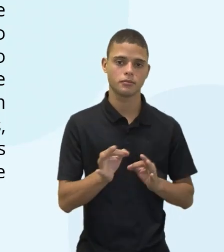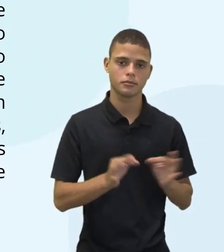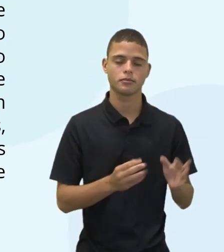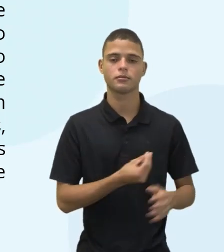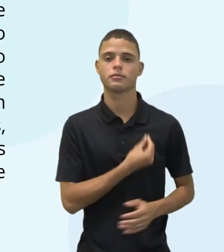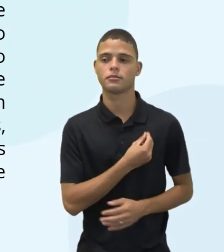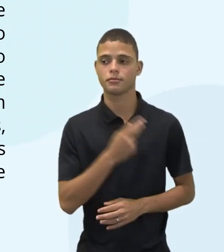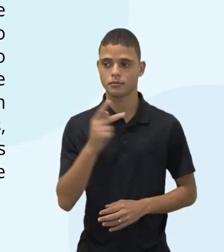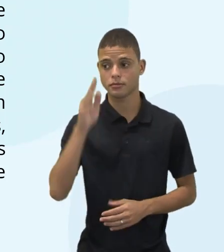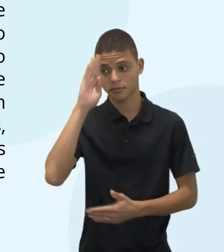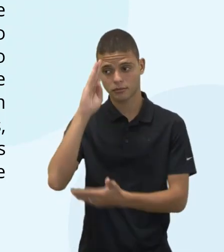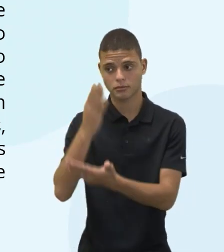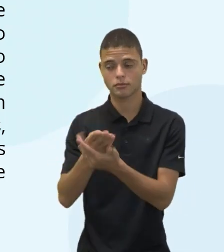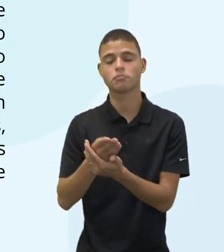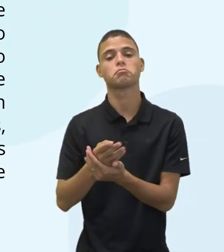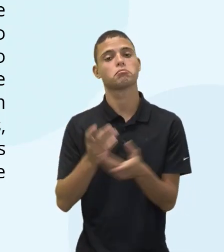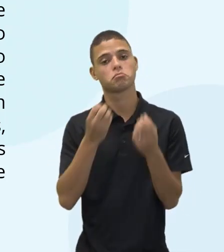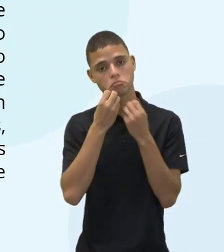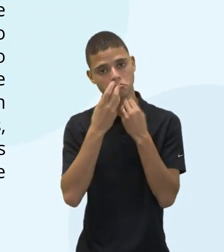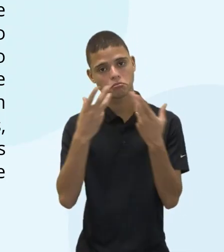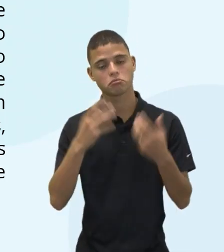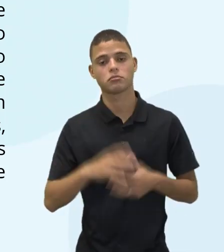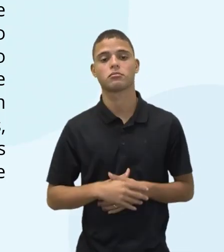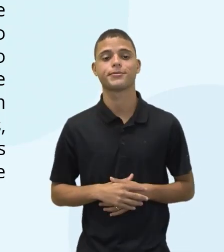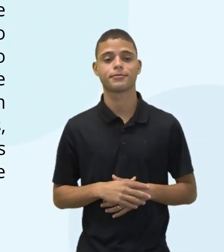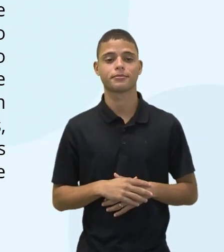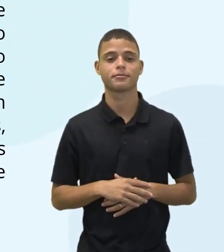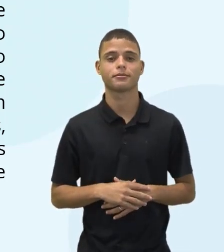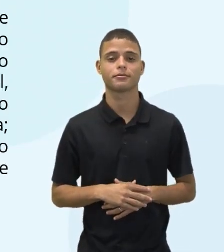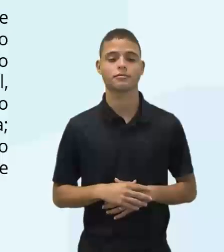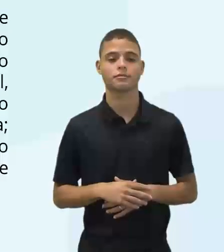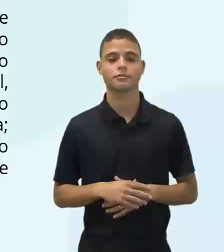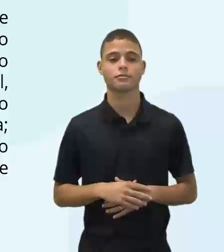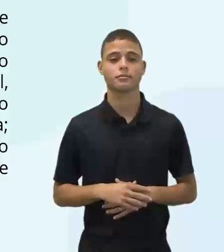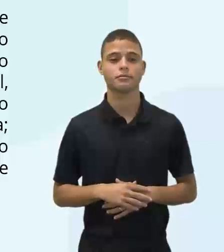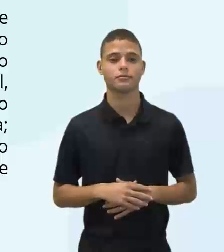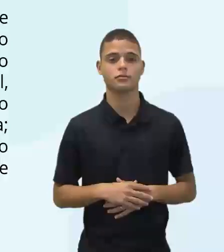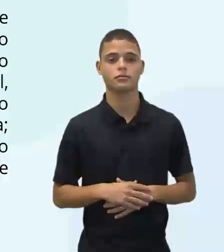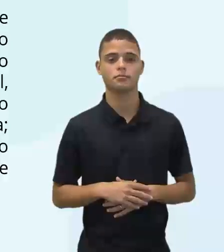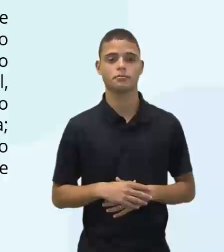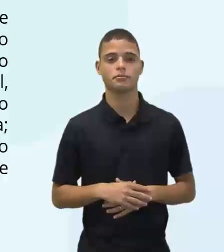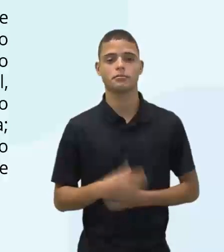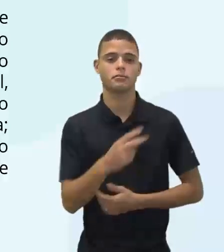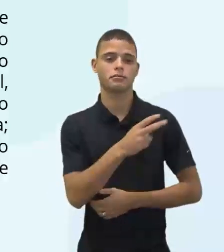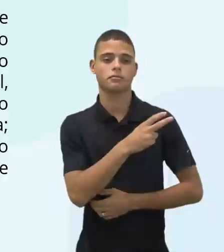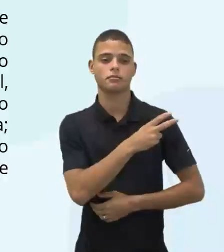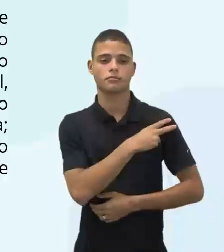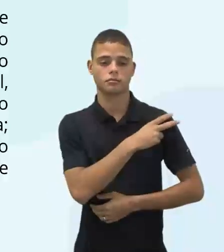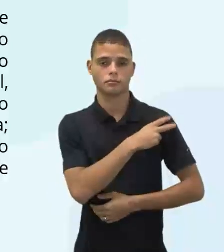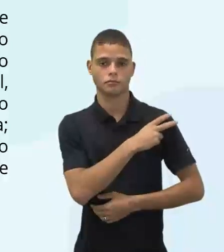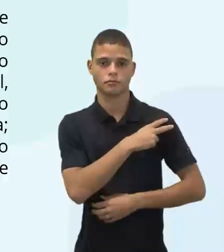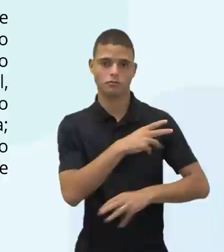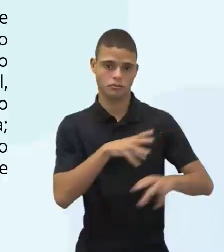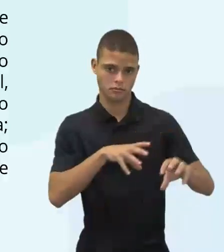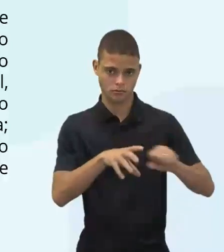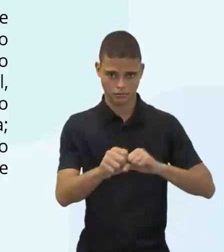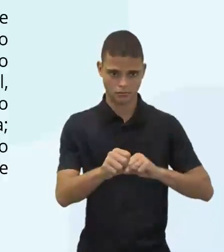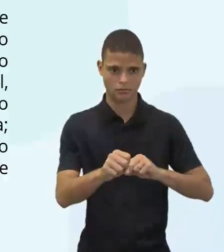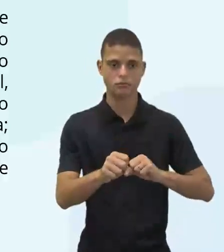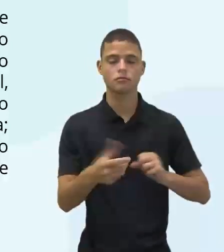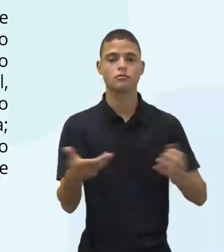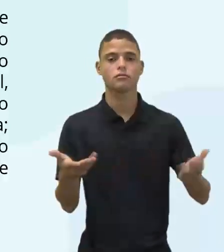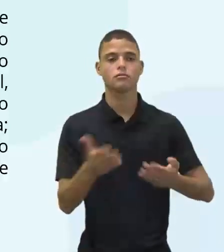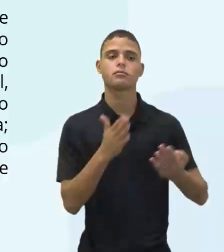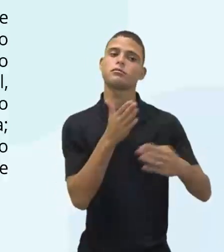consciente e justa com ele mesmo. E aí, passando na segunda série do ensino médio, aí já estamos